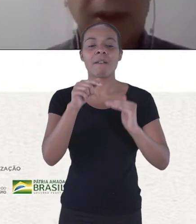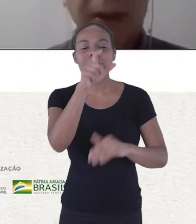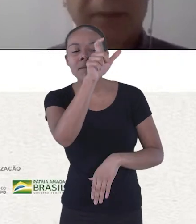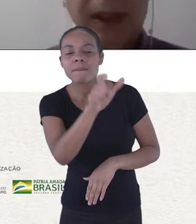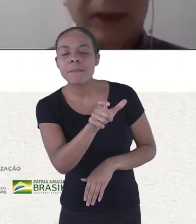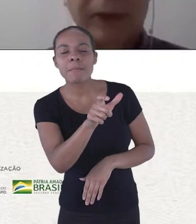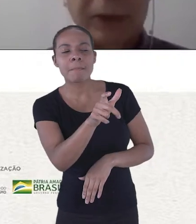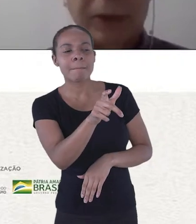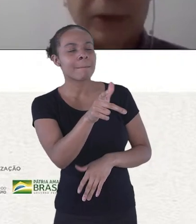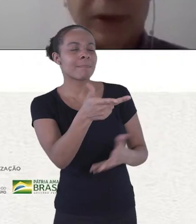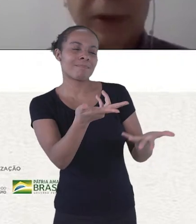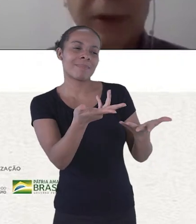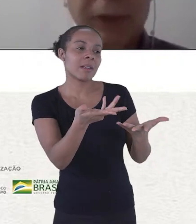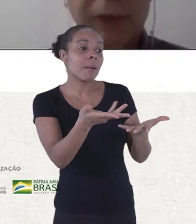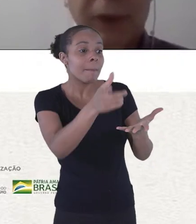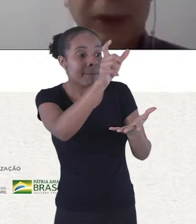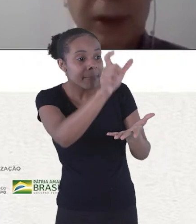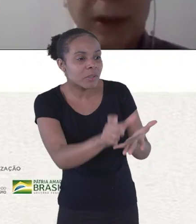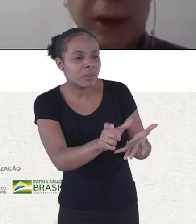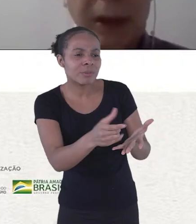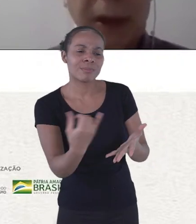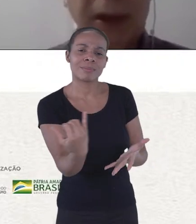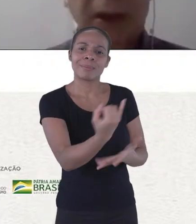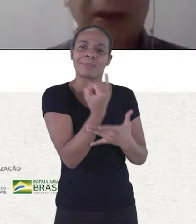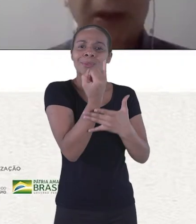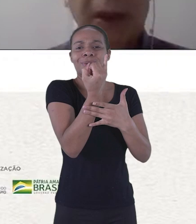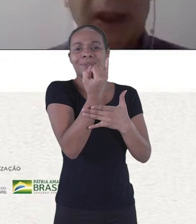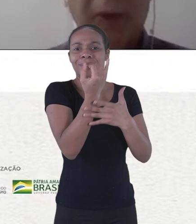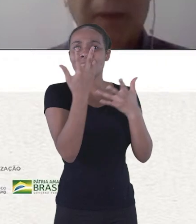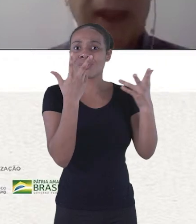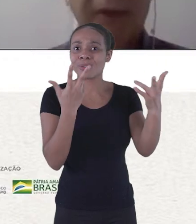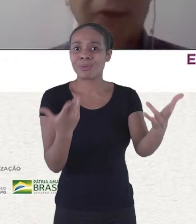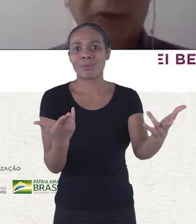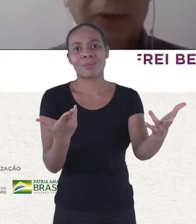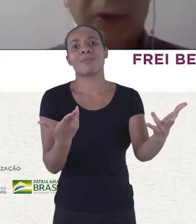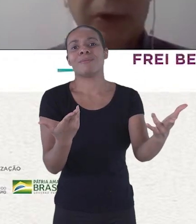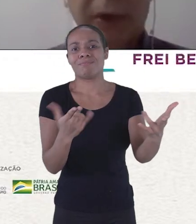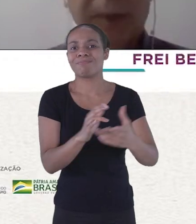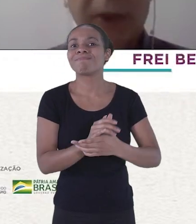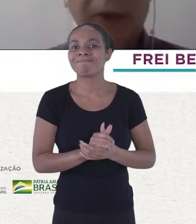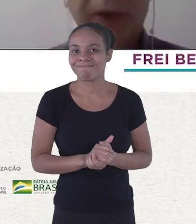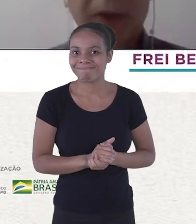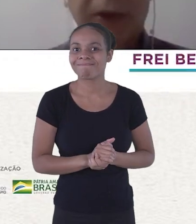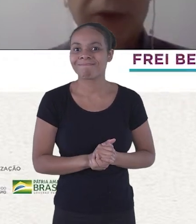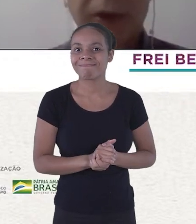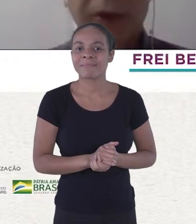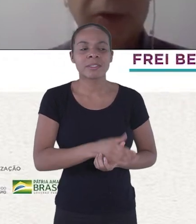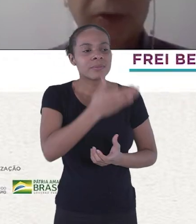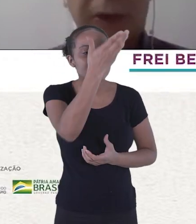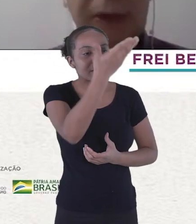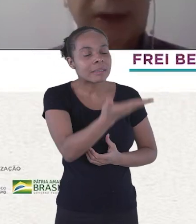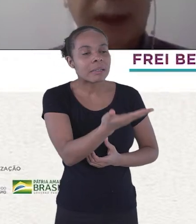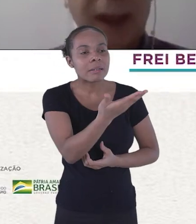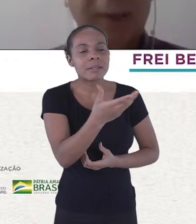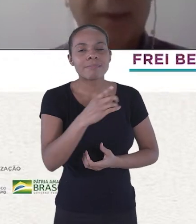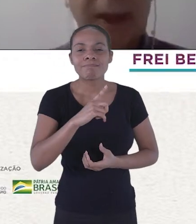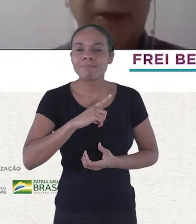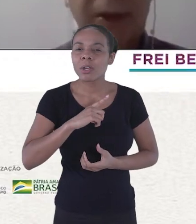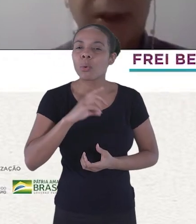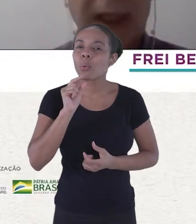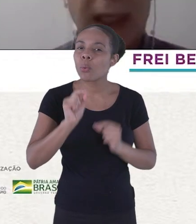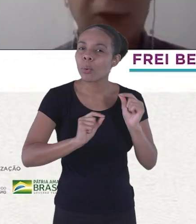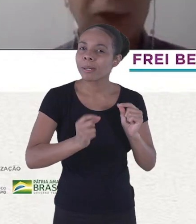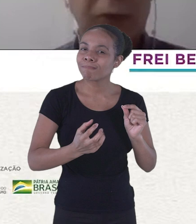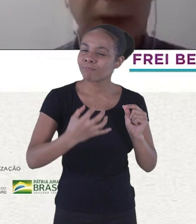você, mas teve o mérito de também conseguir um estilo